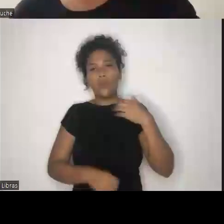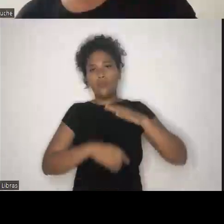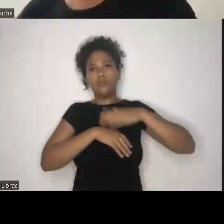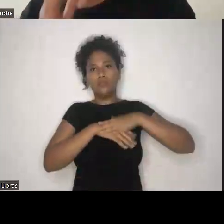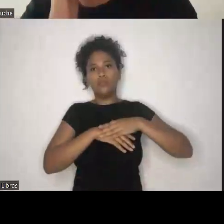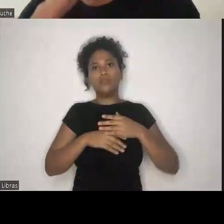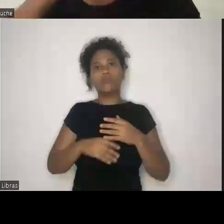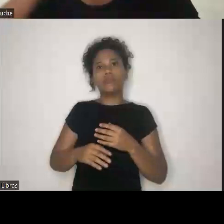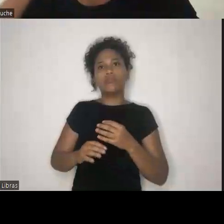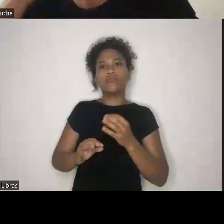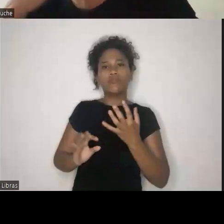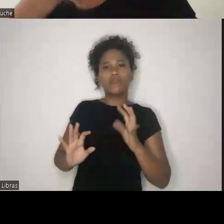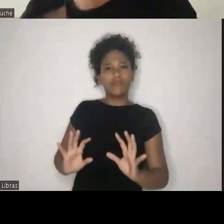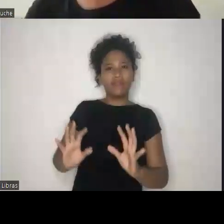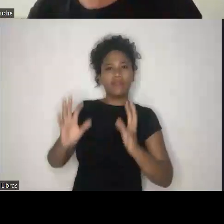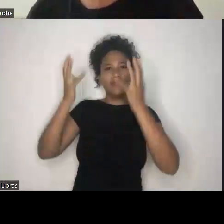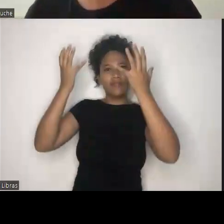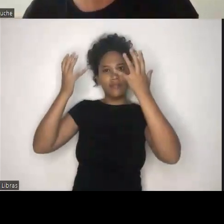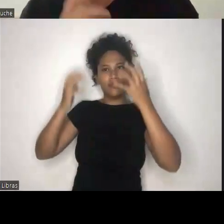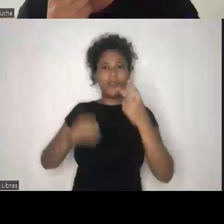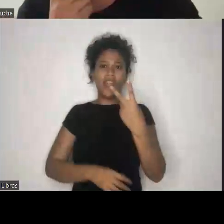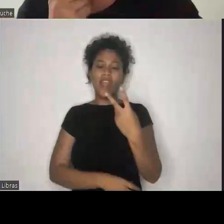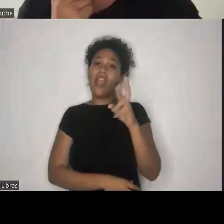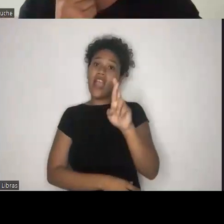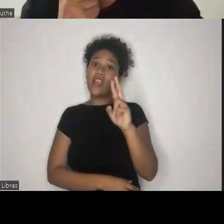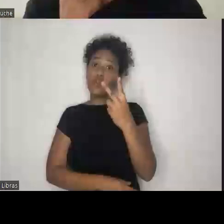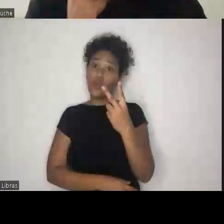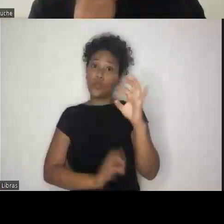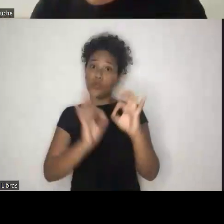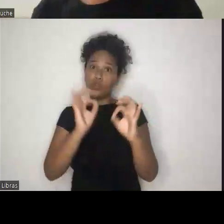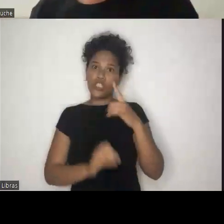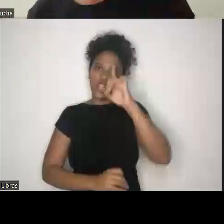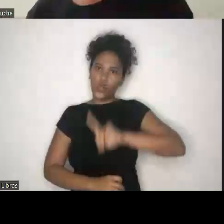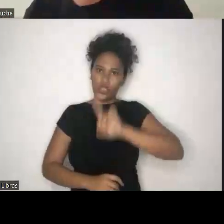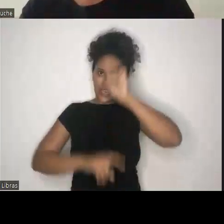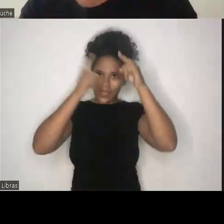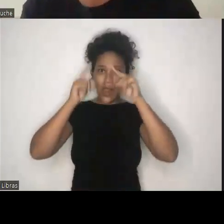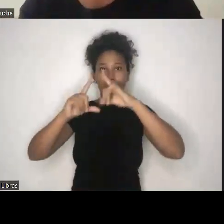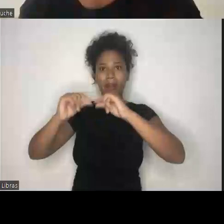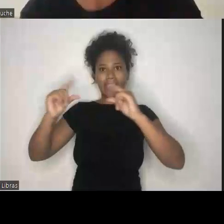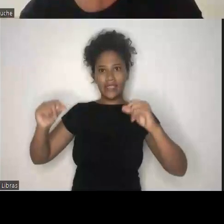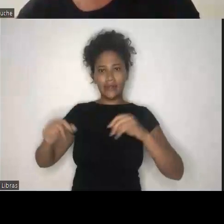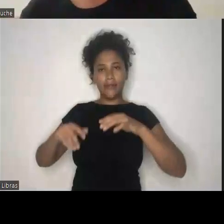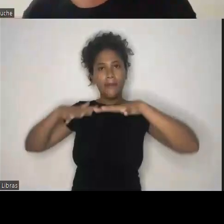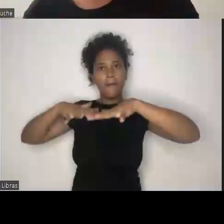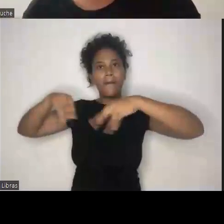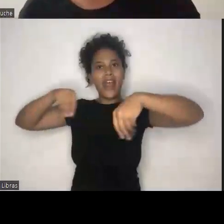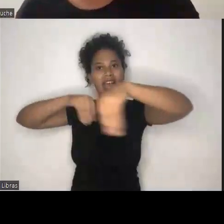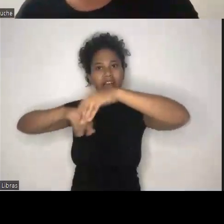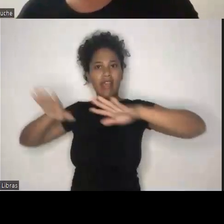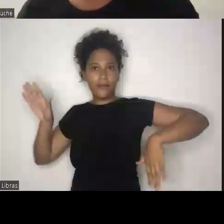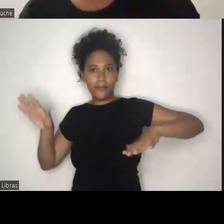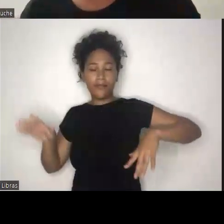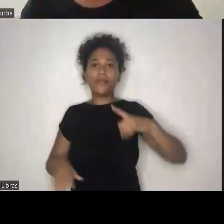evento na praia em Brasília da R2 Produções como diretor de criação e lá a gente atendia praticamente chegava até